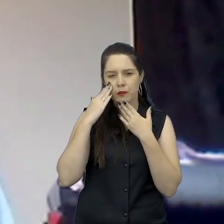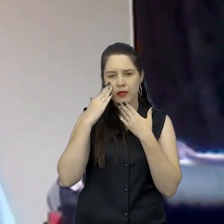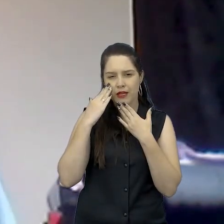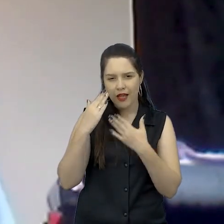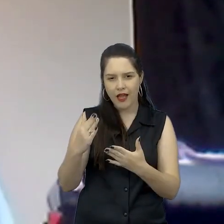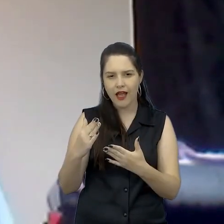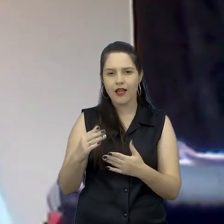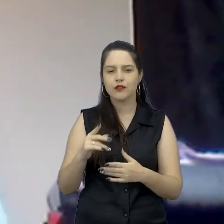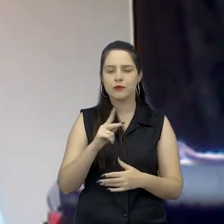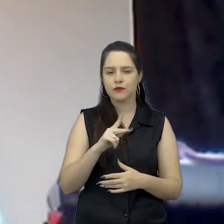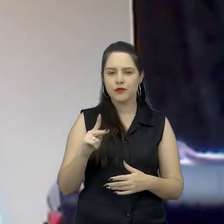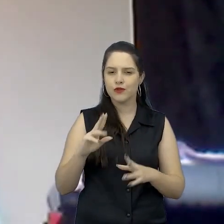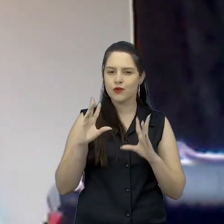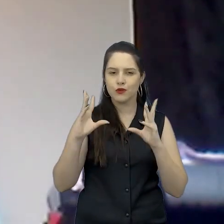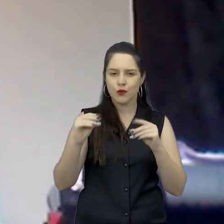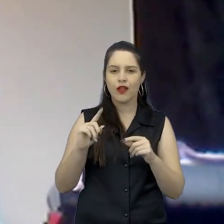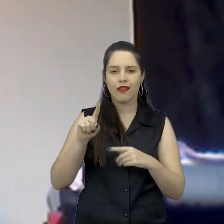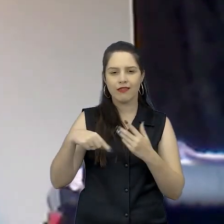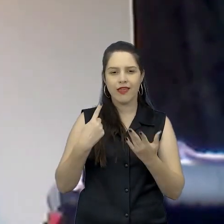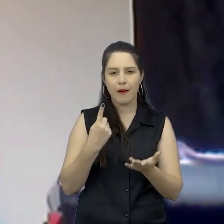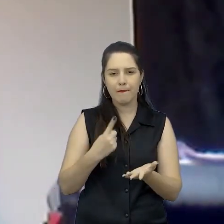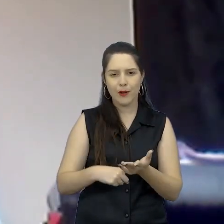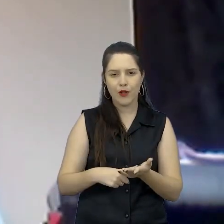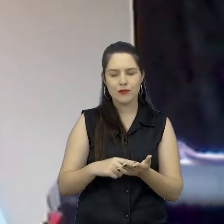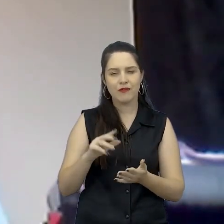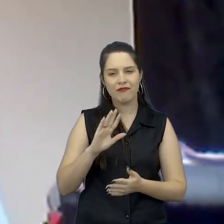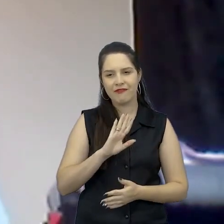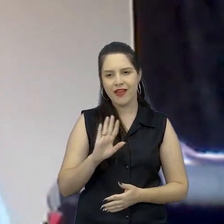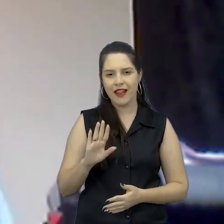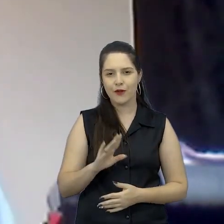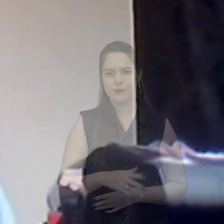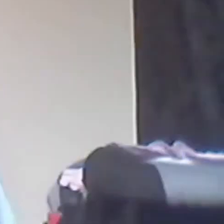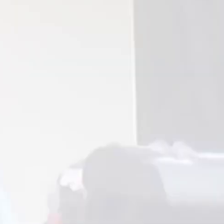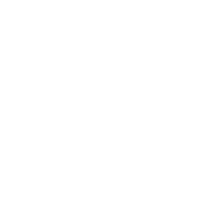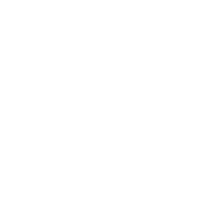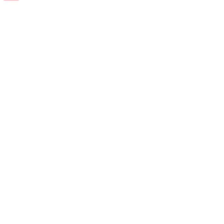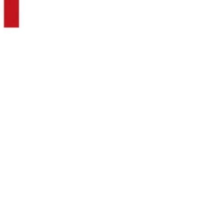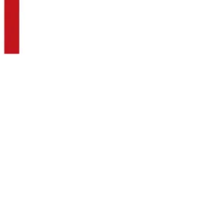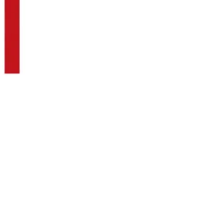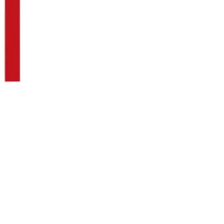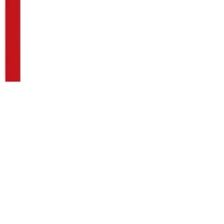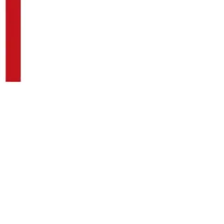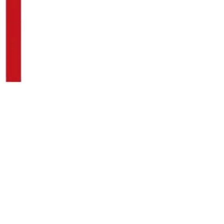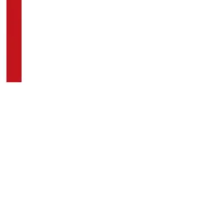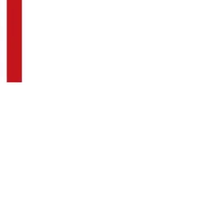professora, muito obrigado e até a próxima. Valeu.